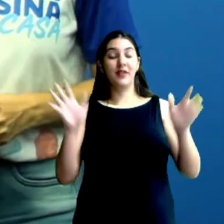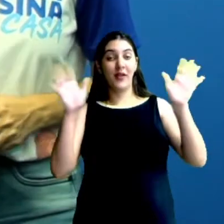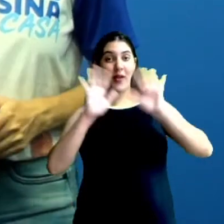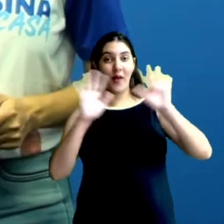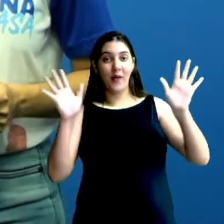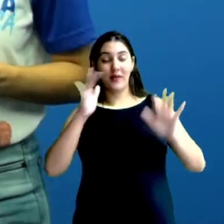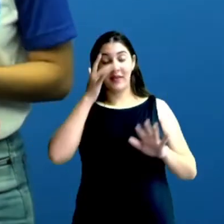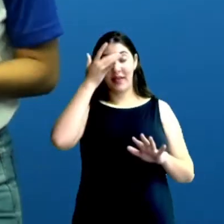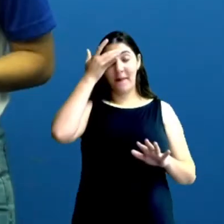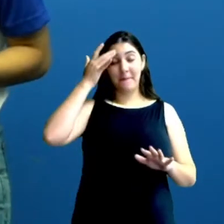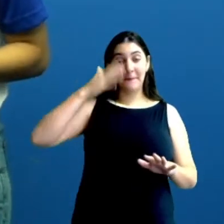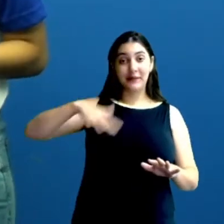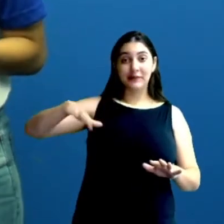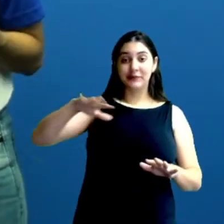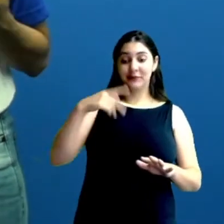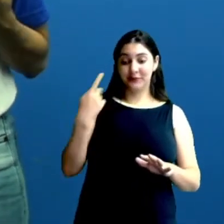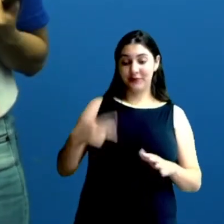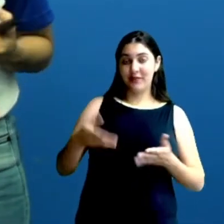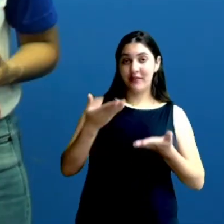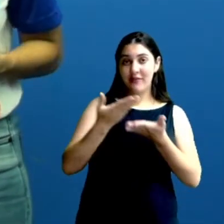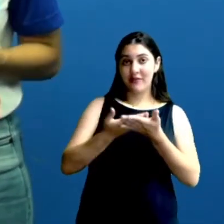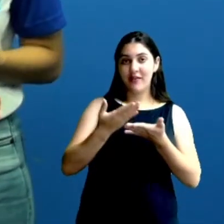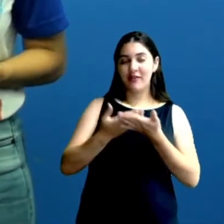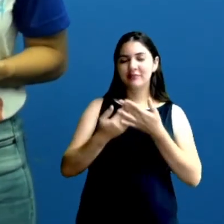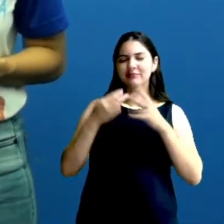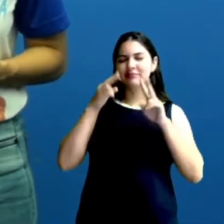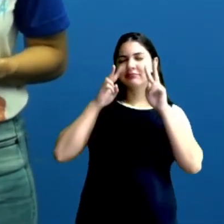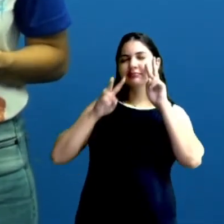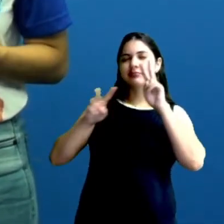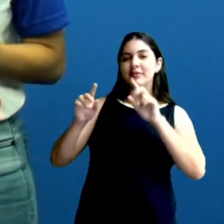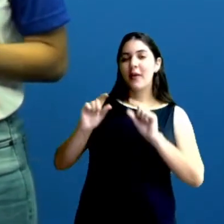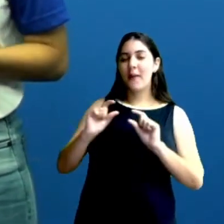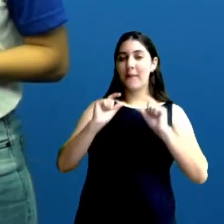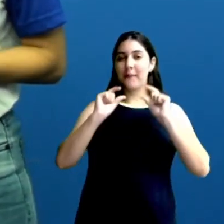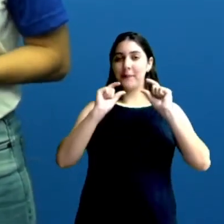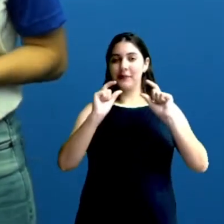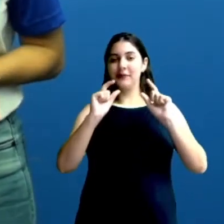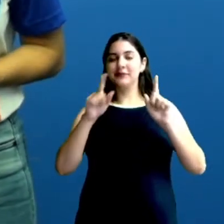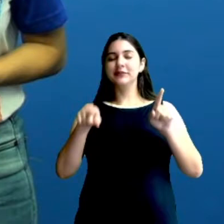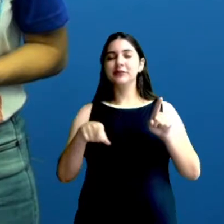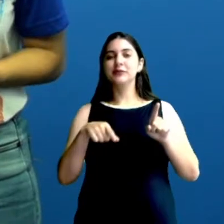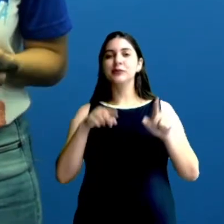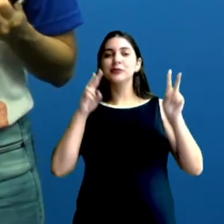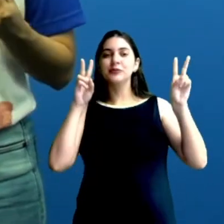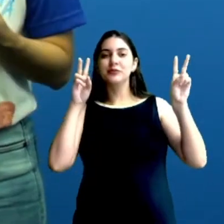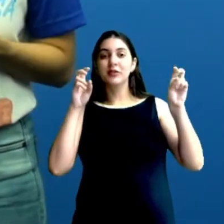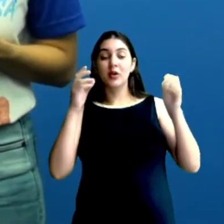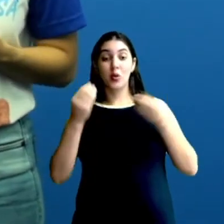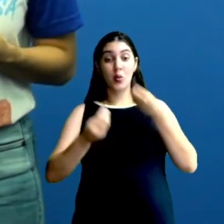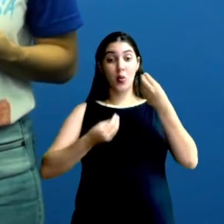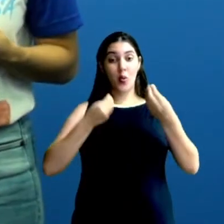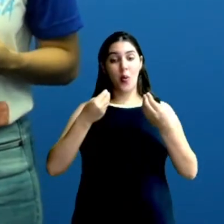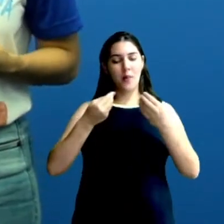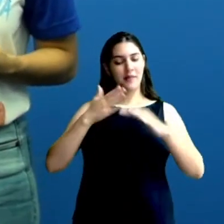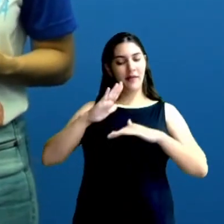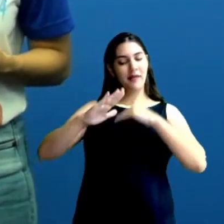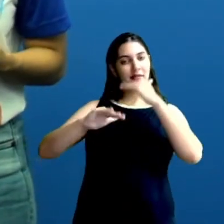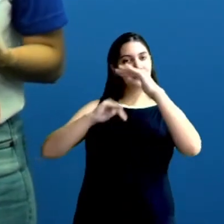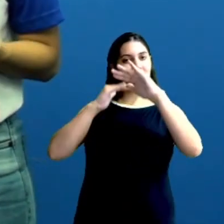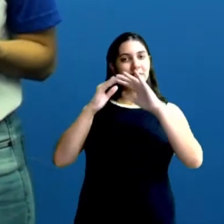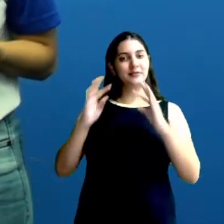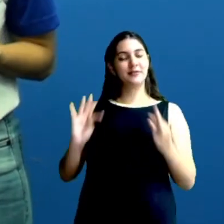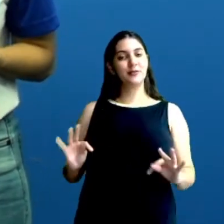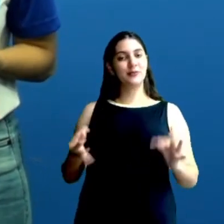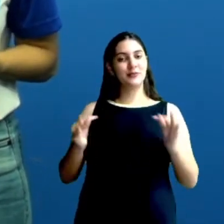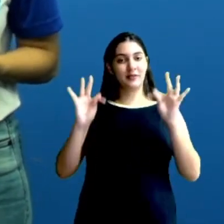Olá pessoal, nesta aula a gente vai ver um pouquinho mais sobre como a evolução